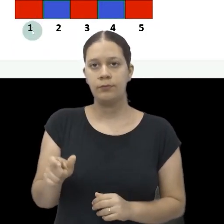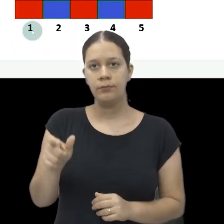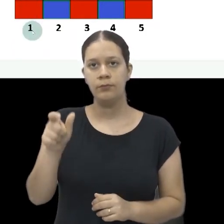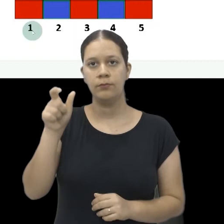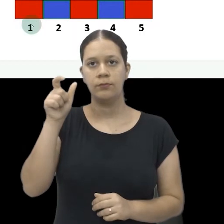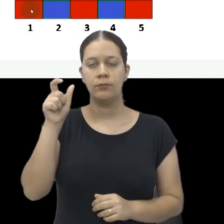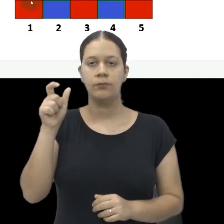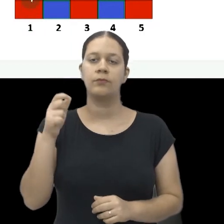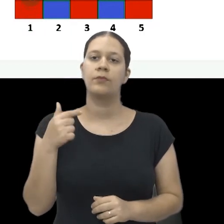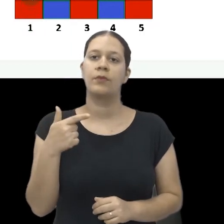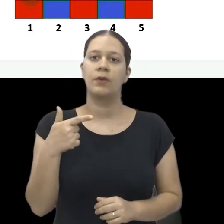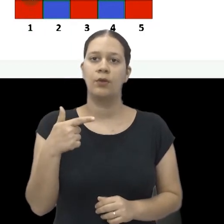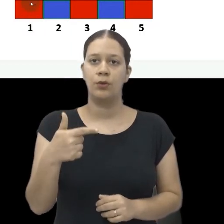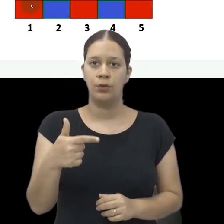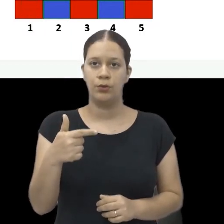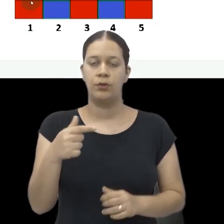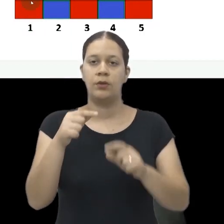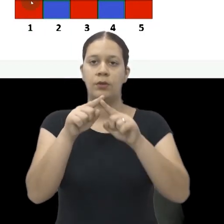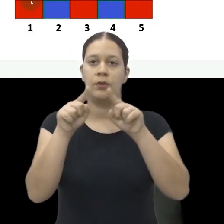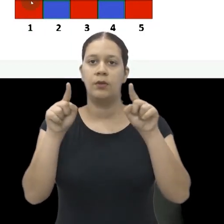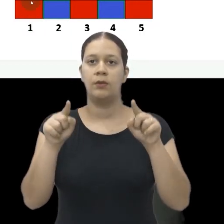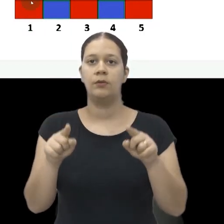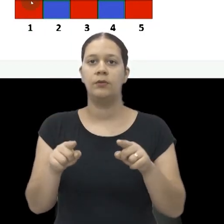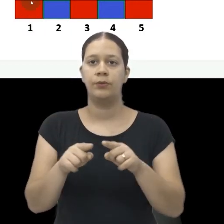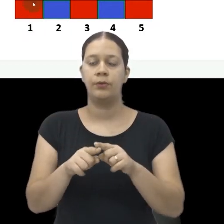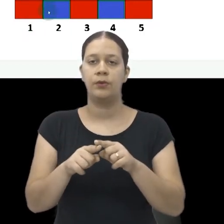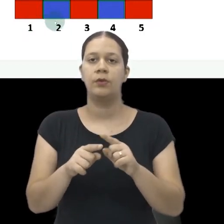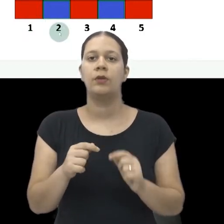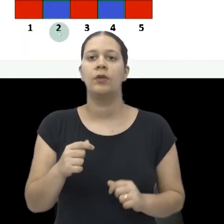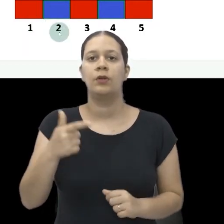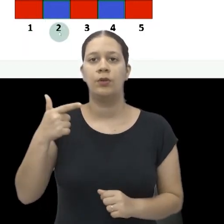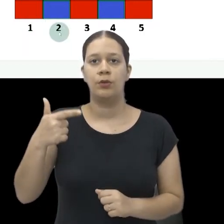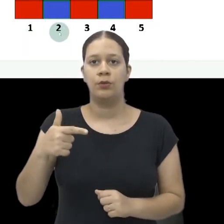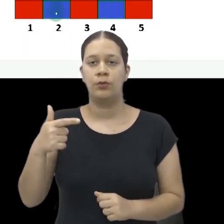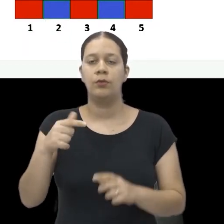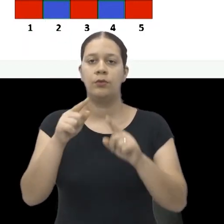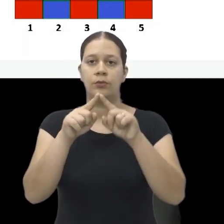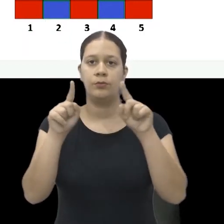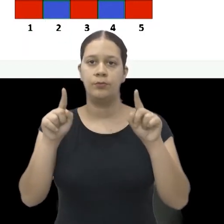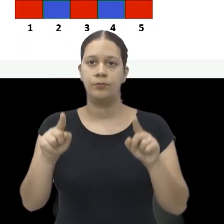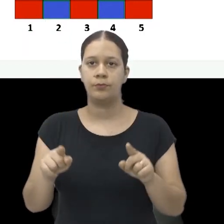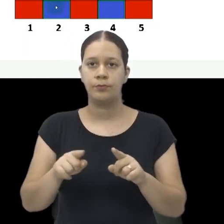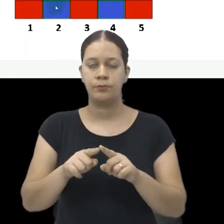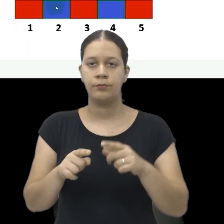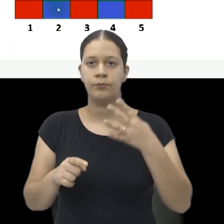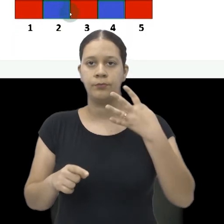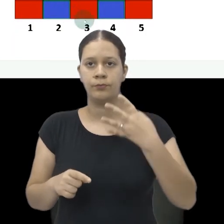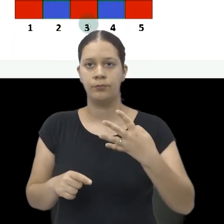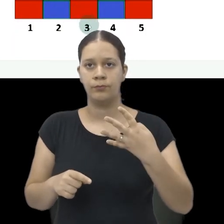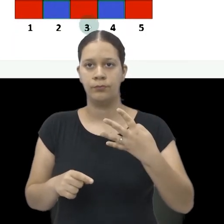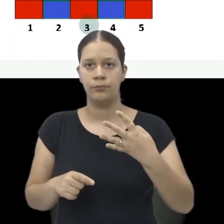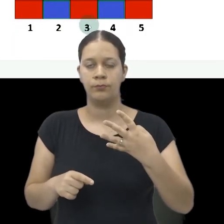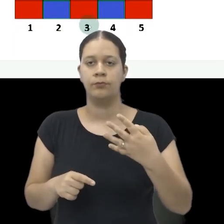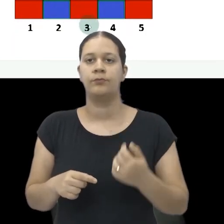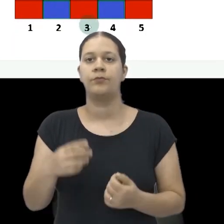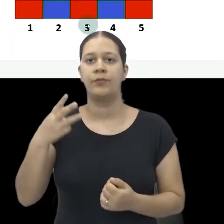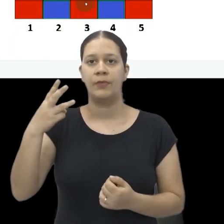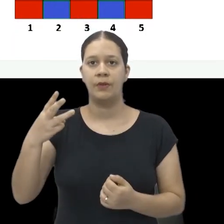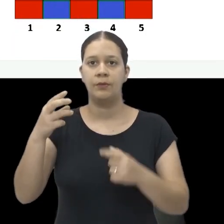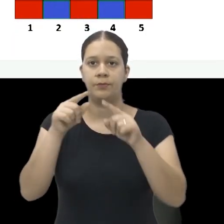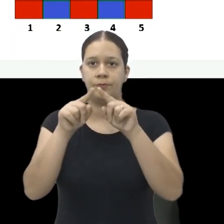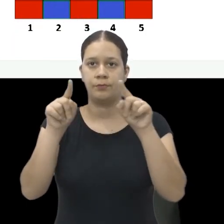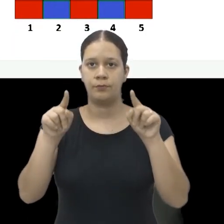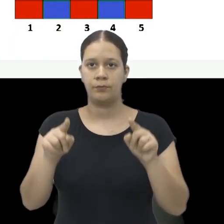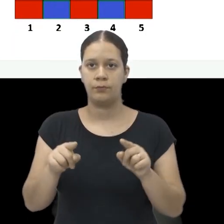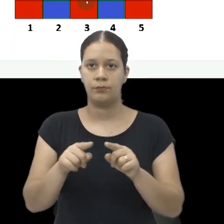na coluna 1, eu tenho 2 retângulos. Na coluna 2, 4 retângulos. Na coluna